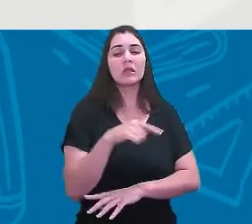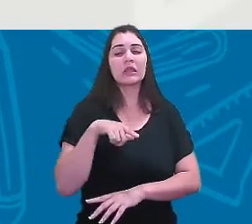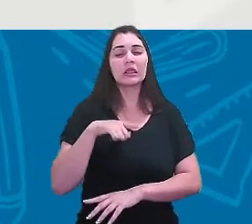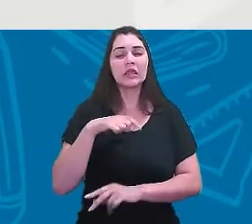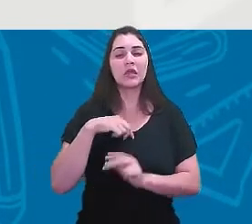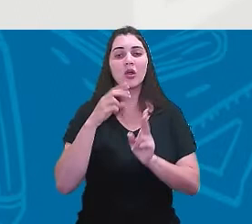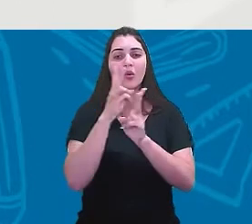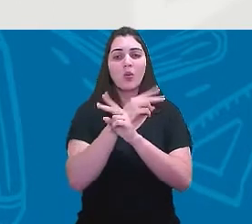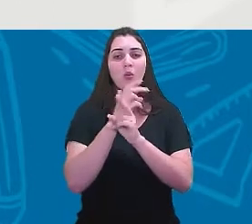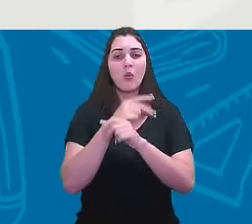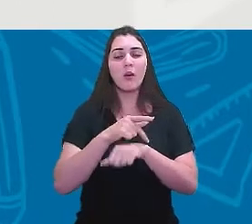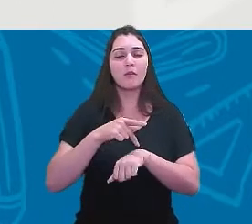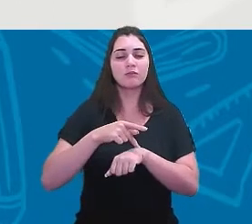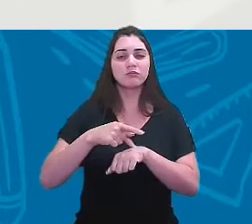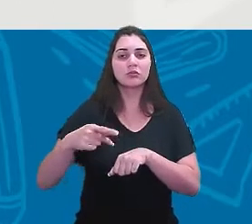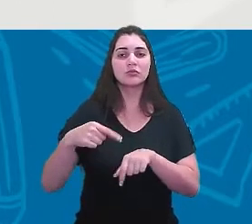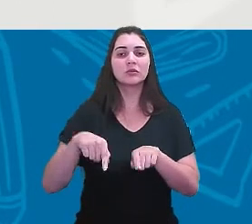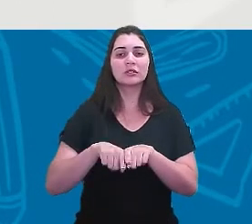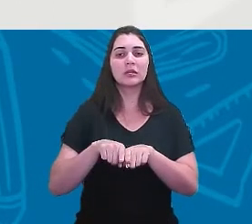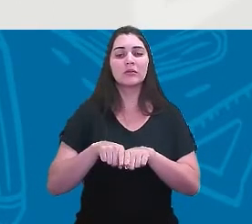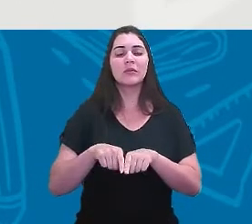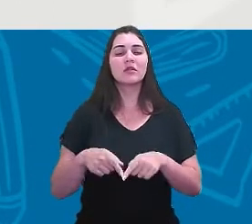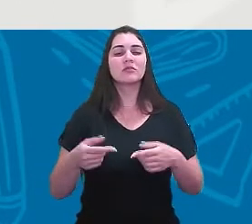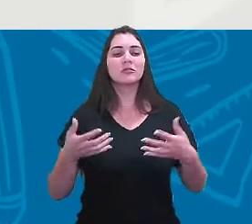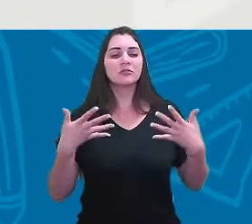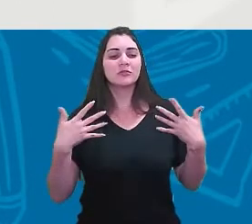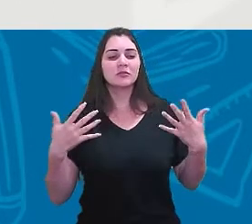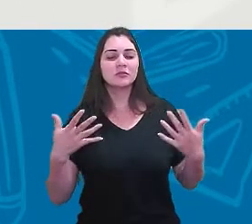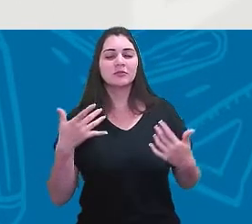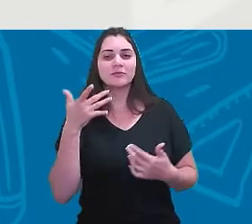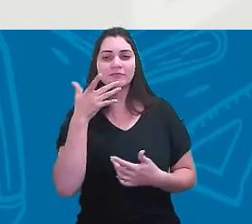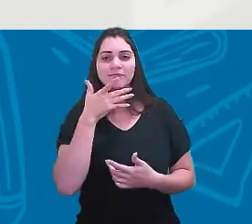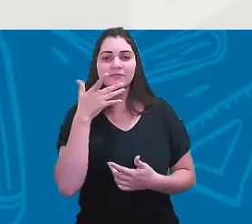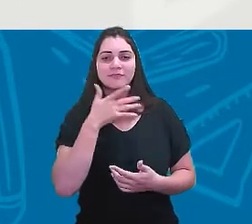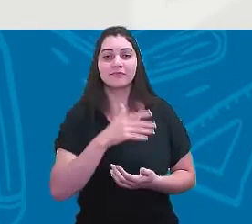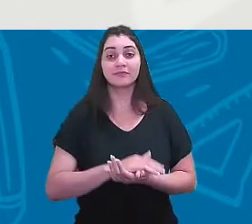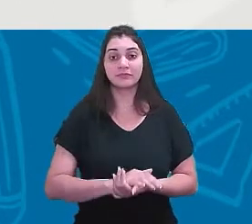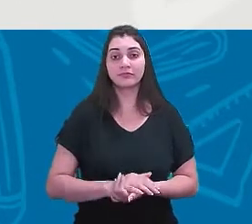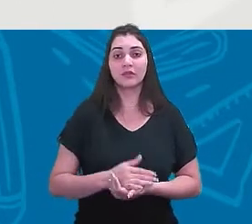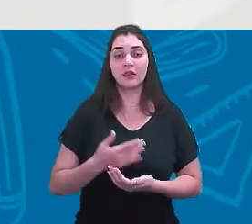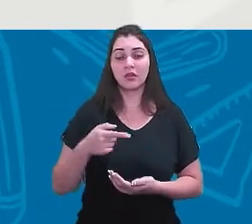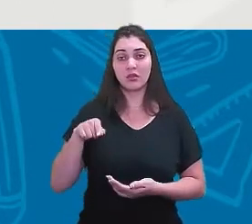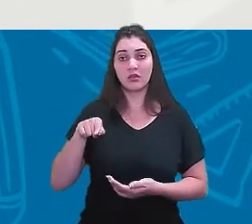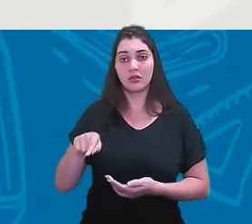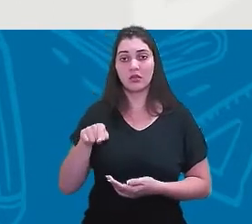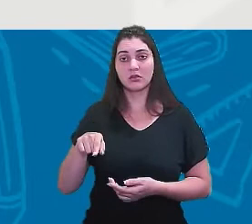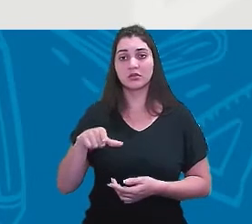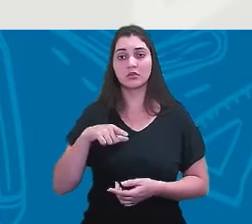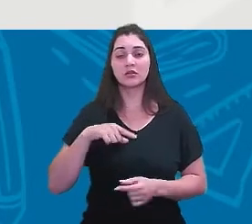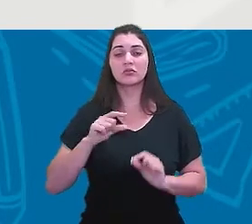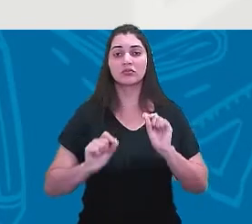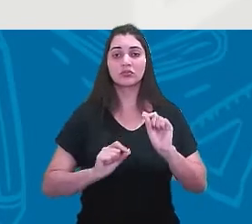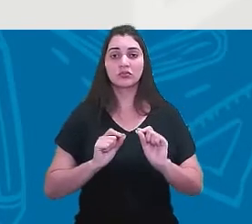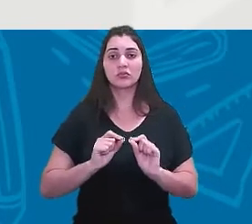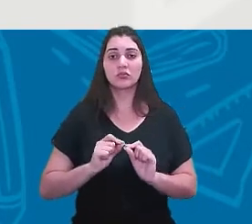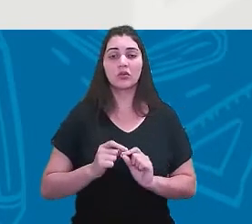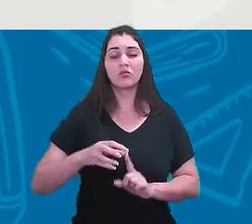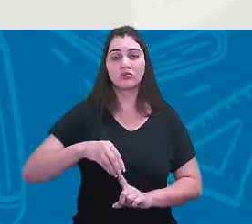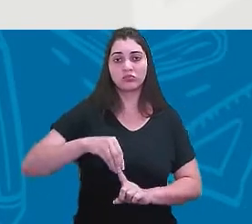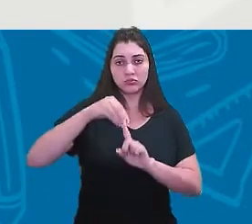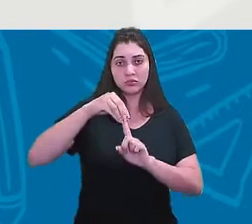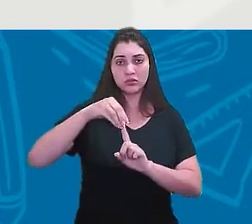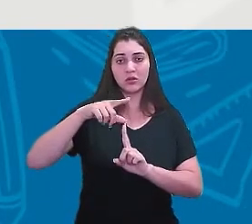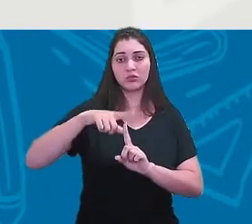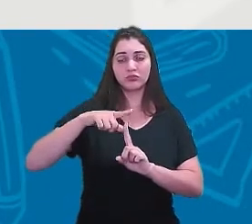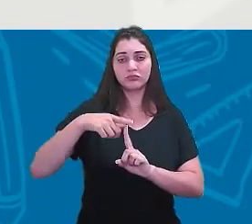puro e que têm a temperatura menor, têm a temperatura mais agradável. E daí, esse seria o principal